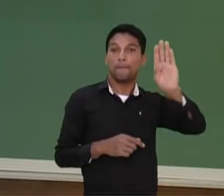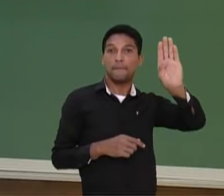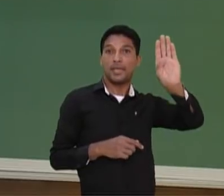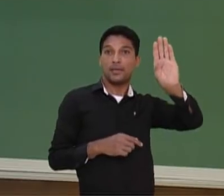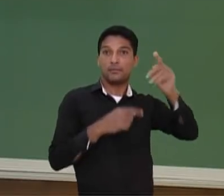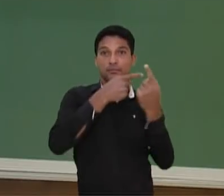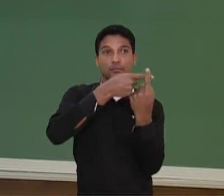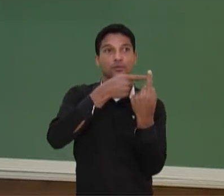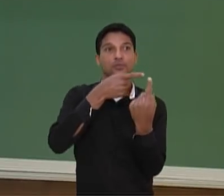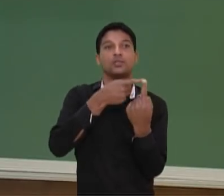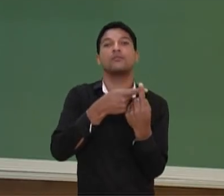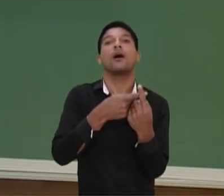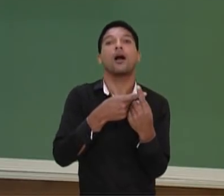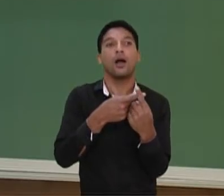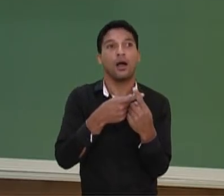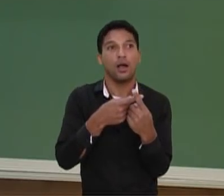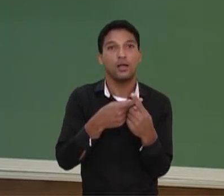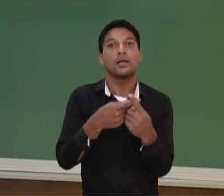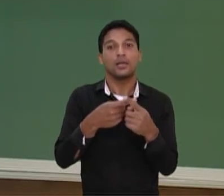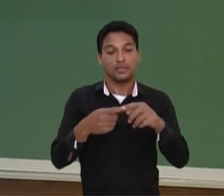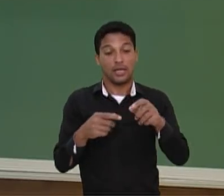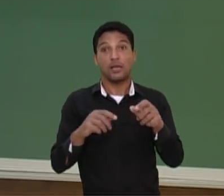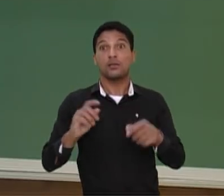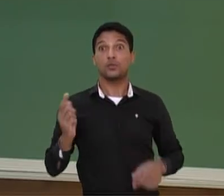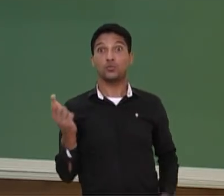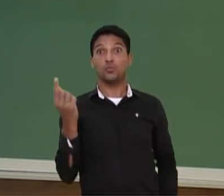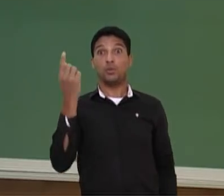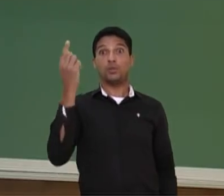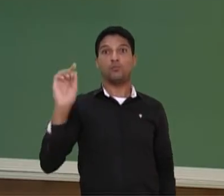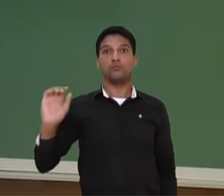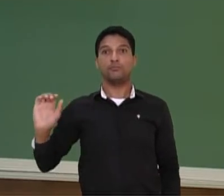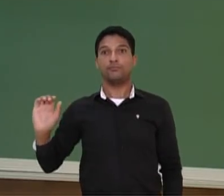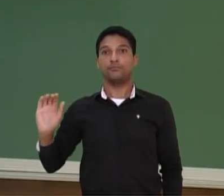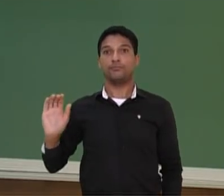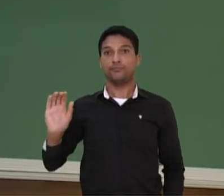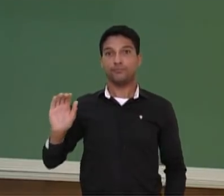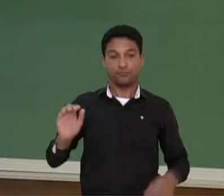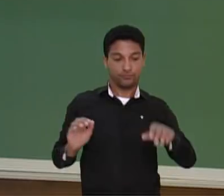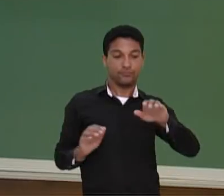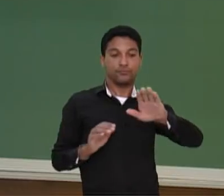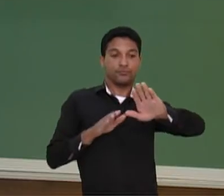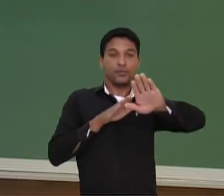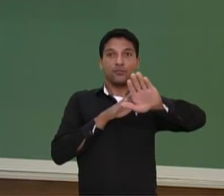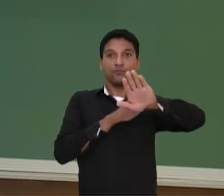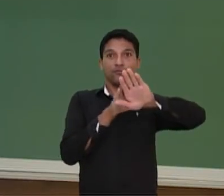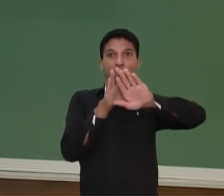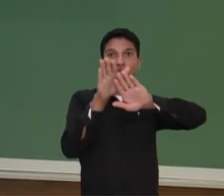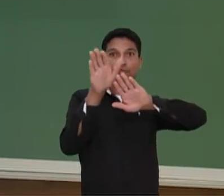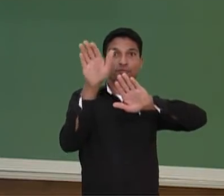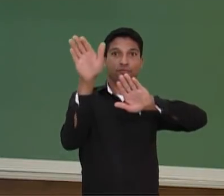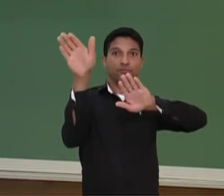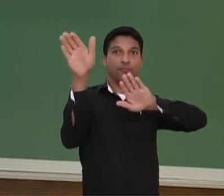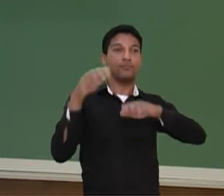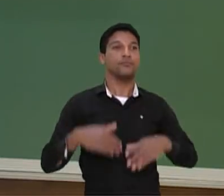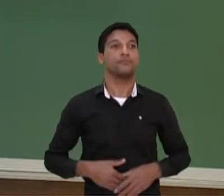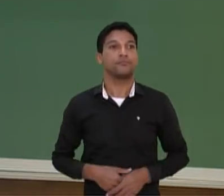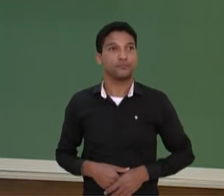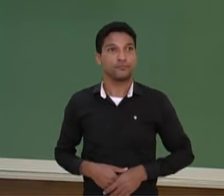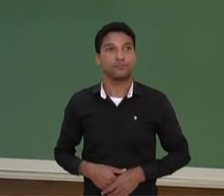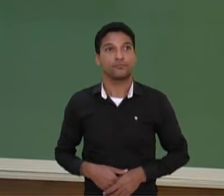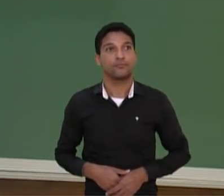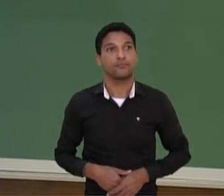uma região crescente. Estou subindo na curva. Então, a interseção dessa